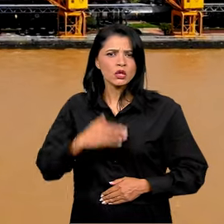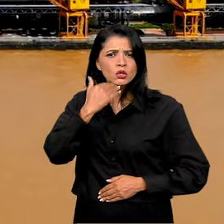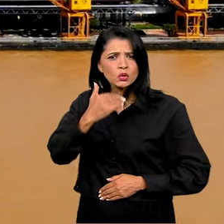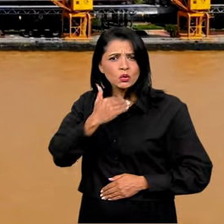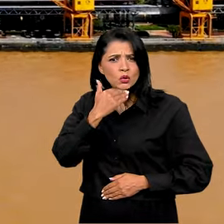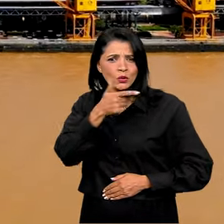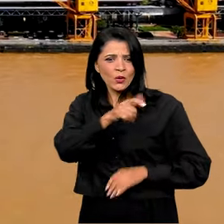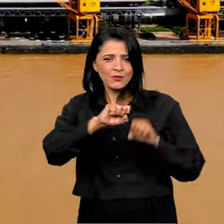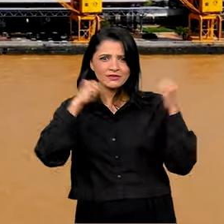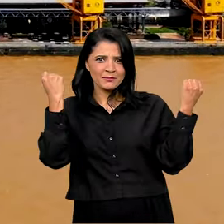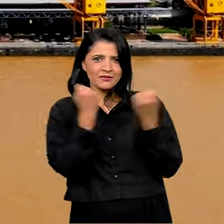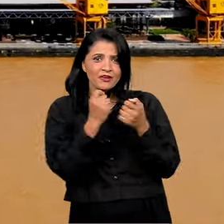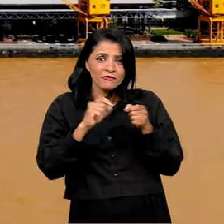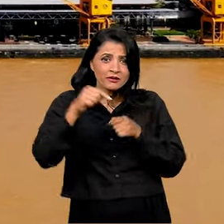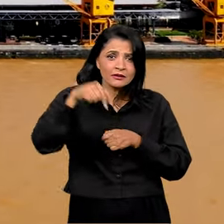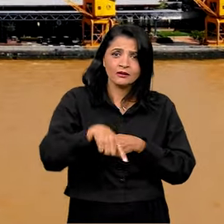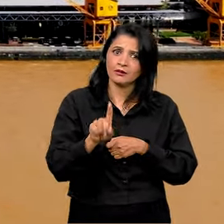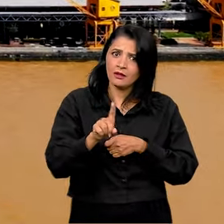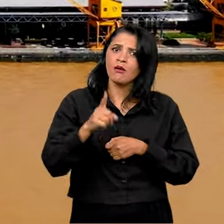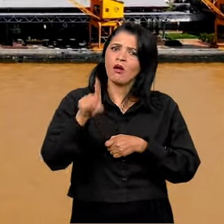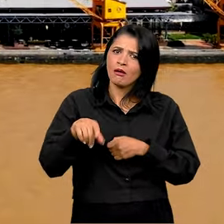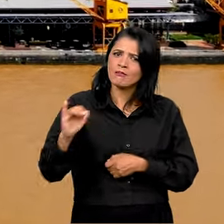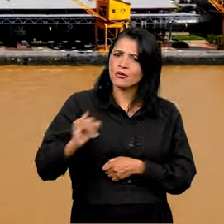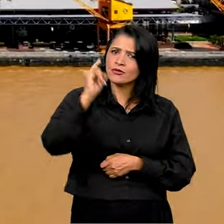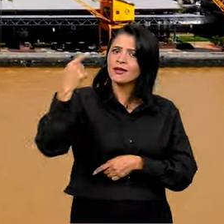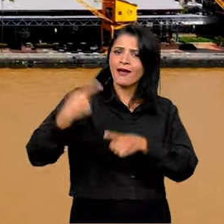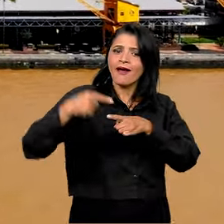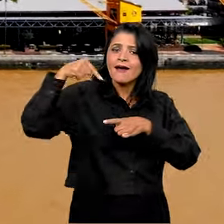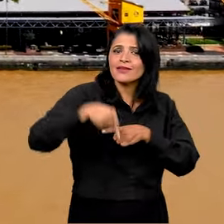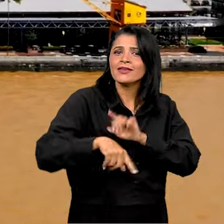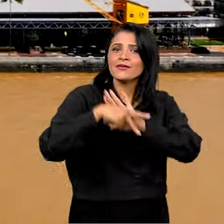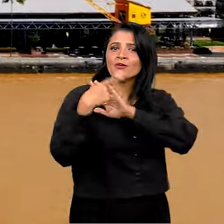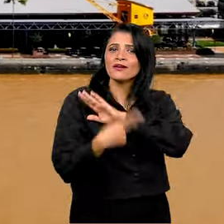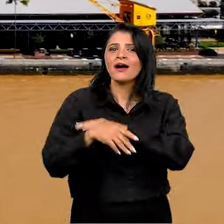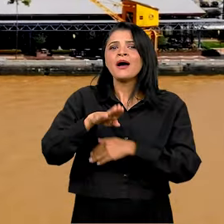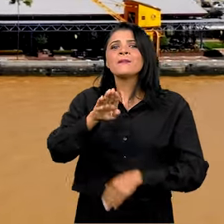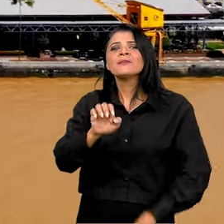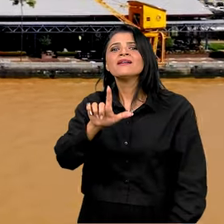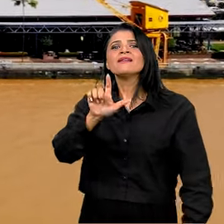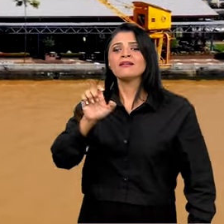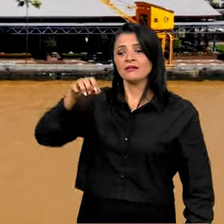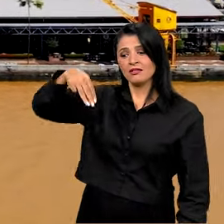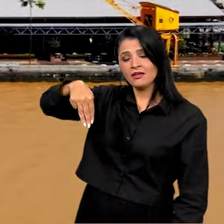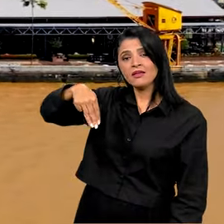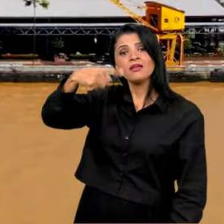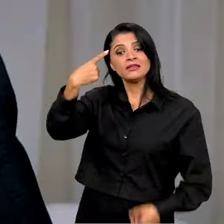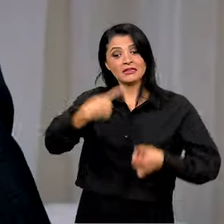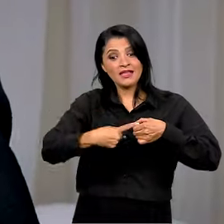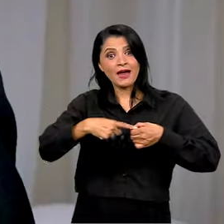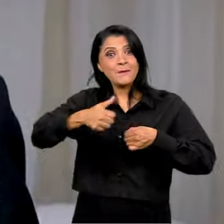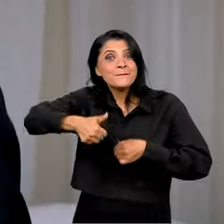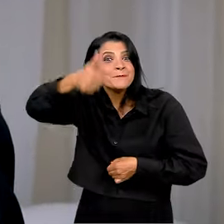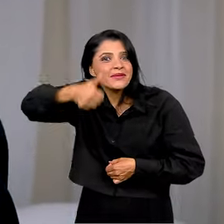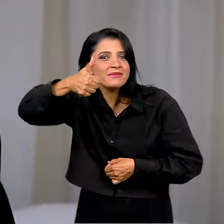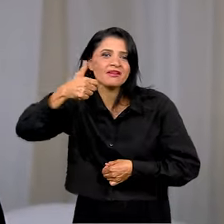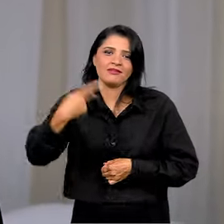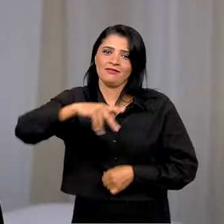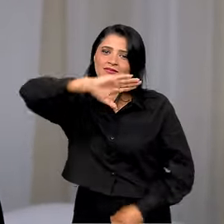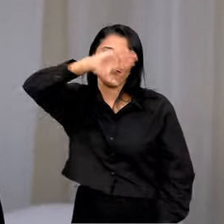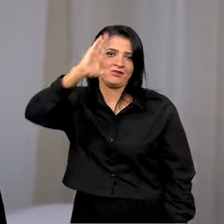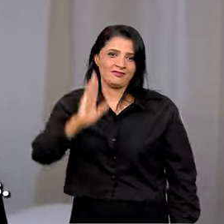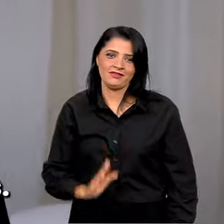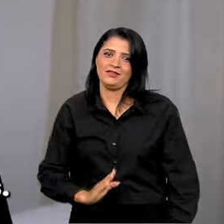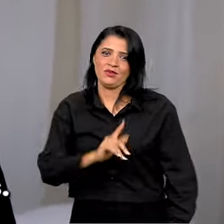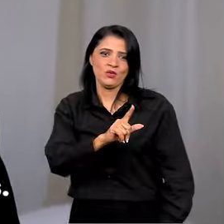não é à toa que esse seminário tá sendo realizado aqui porque Belém é a cidade pioneira no